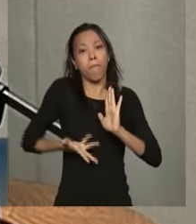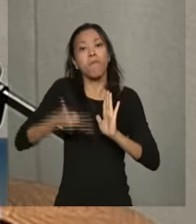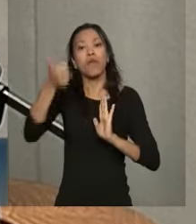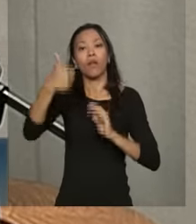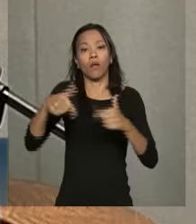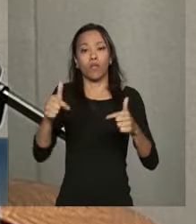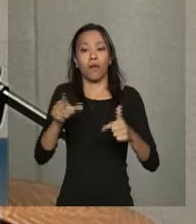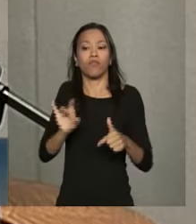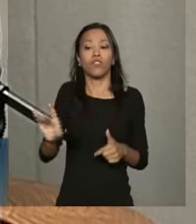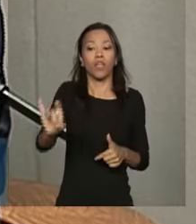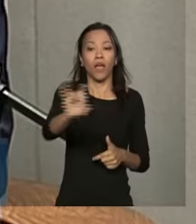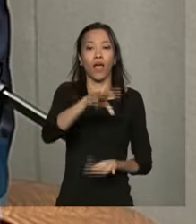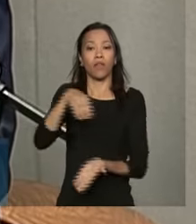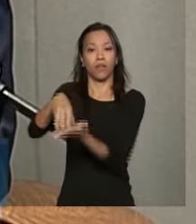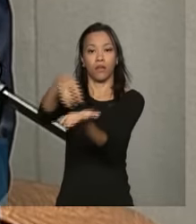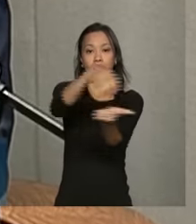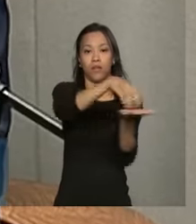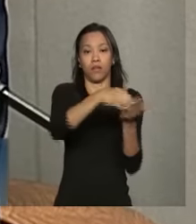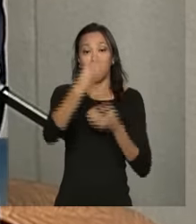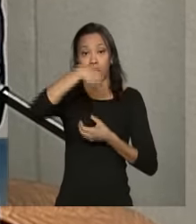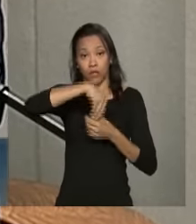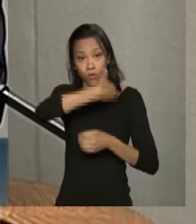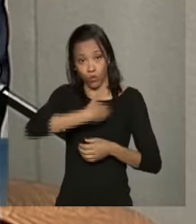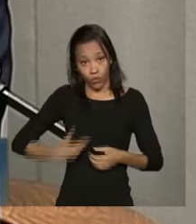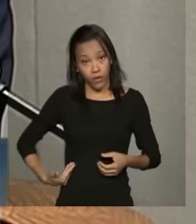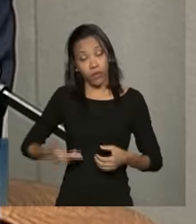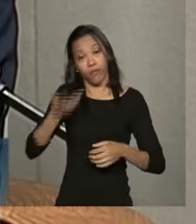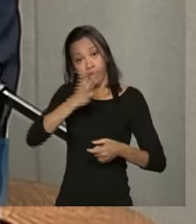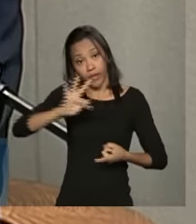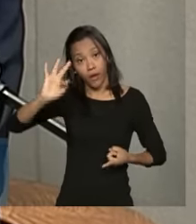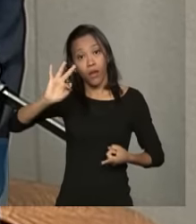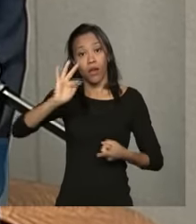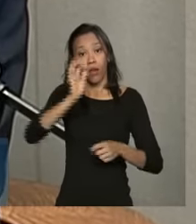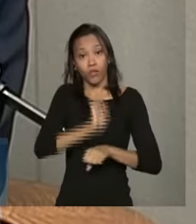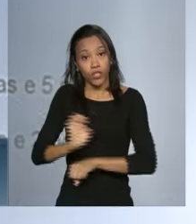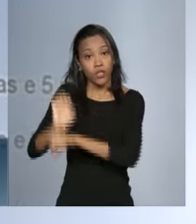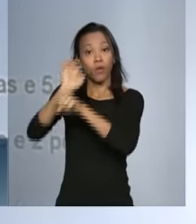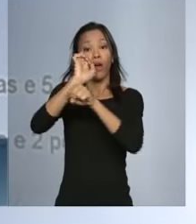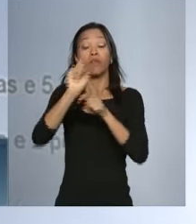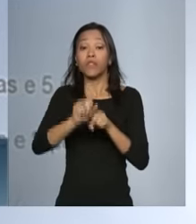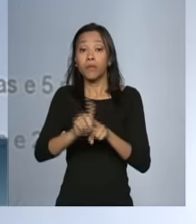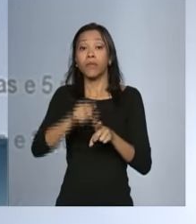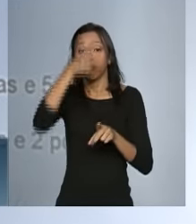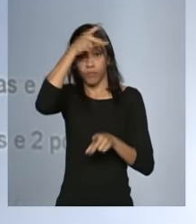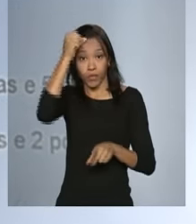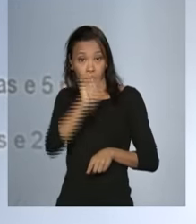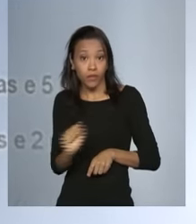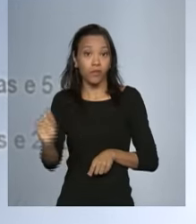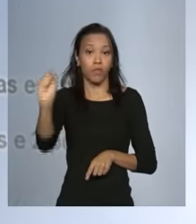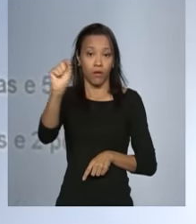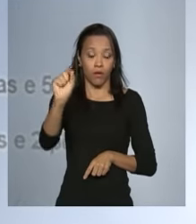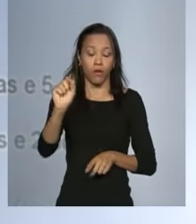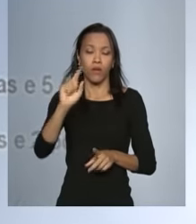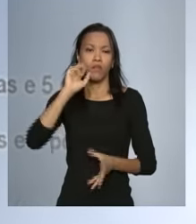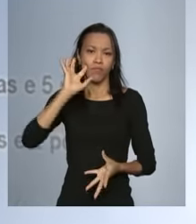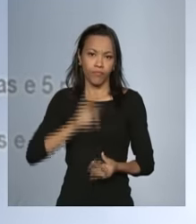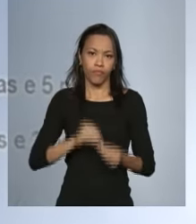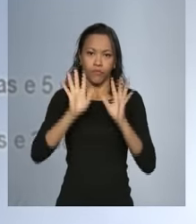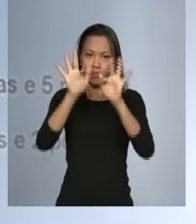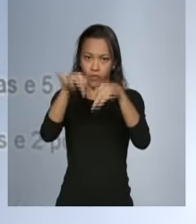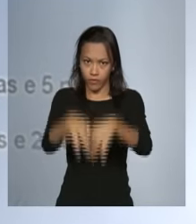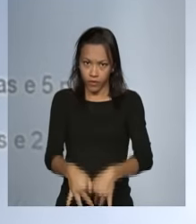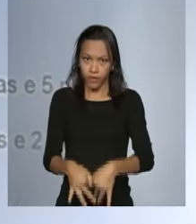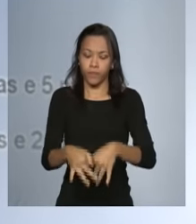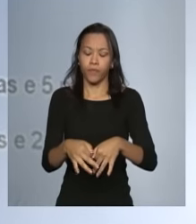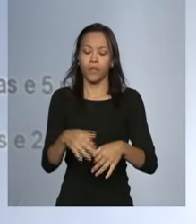órgão federal e estadual e municipal por fim eh